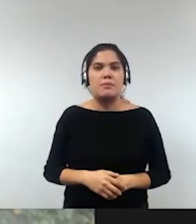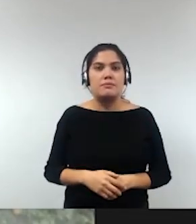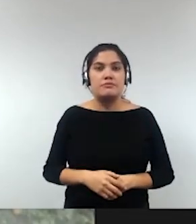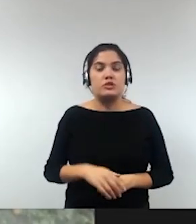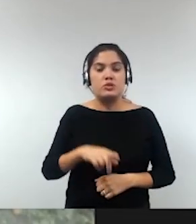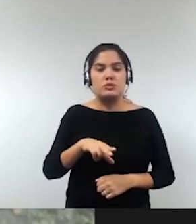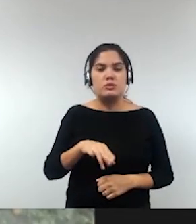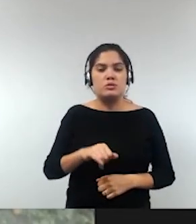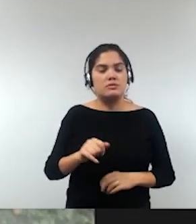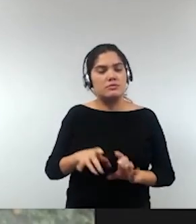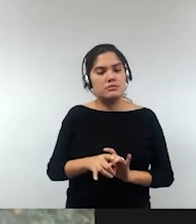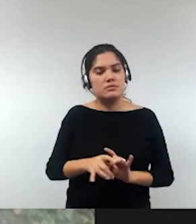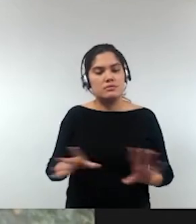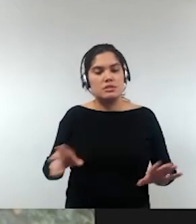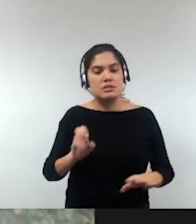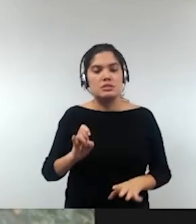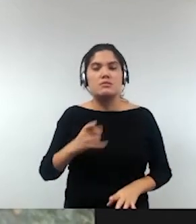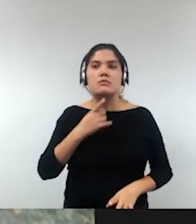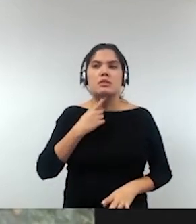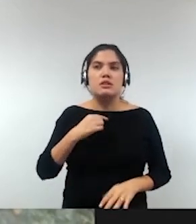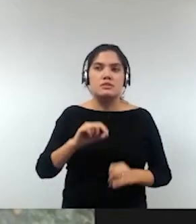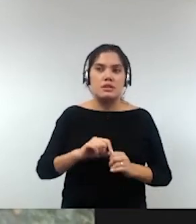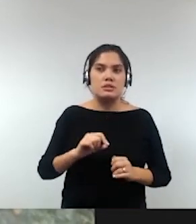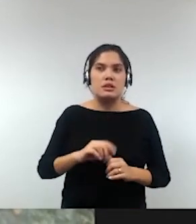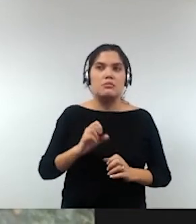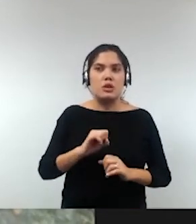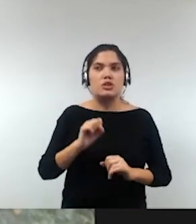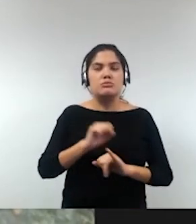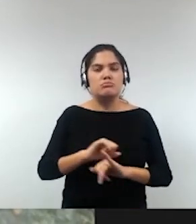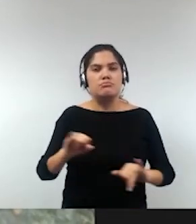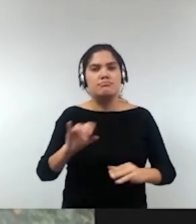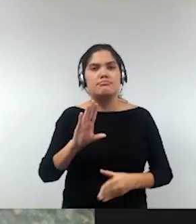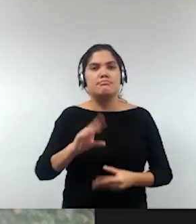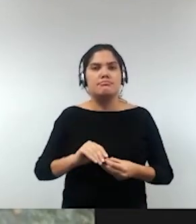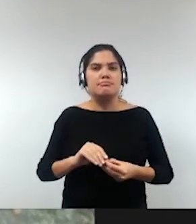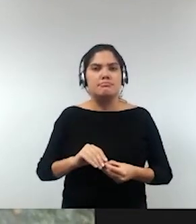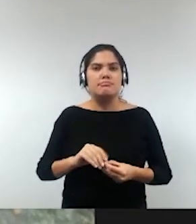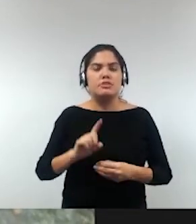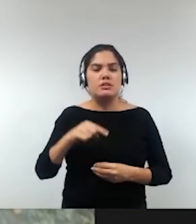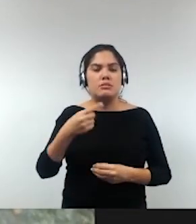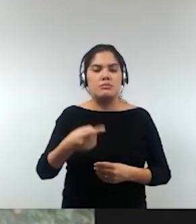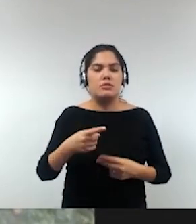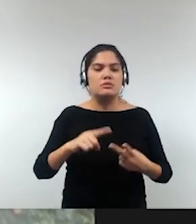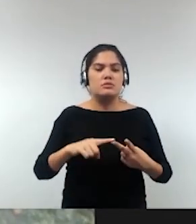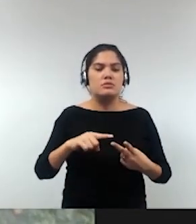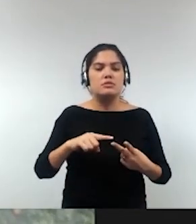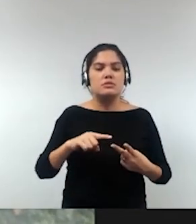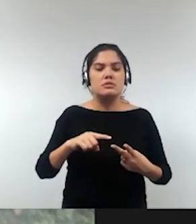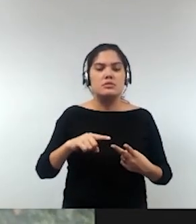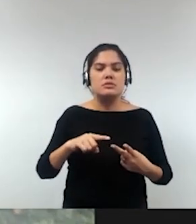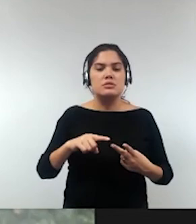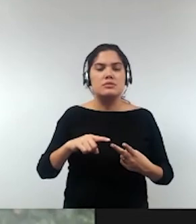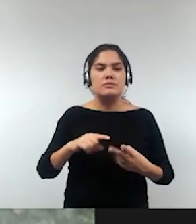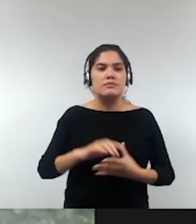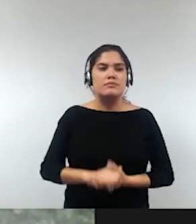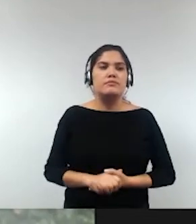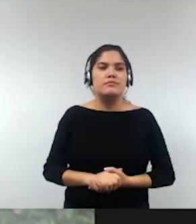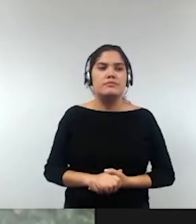doutora Lúcia, fique à vontade. Se quiser, faça aqui suas considerações e depois a gente passa a palavra para o desenvolvimento.